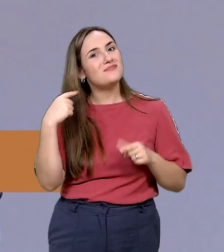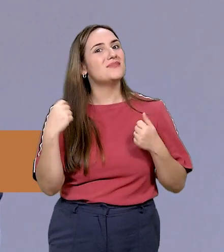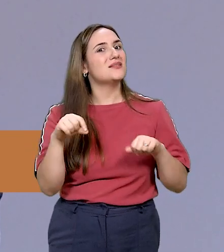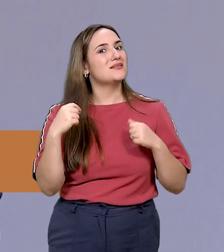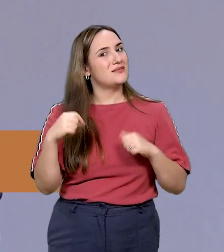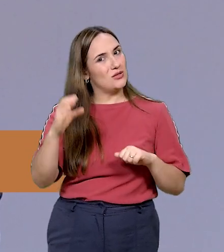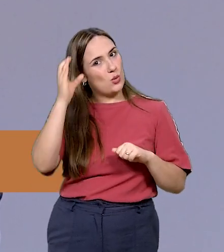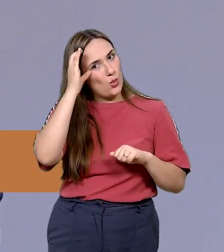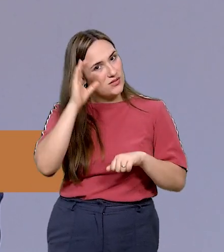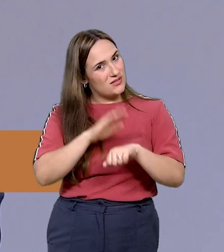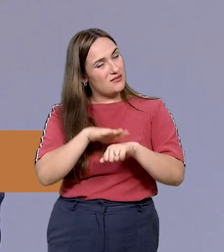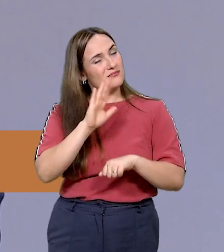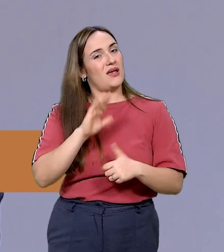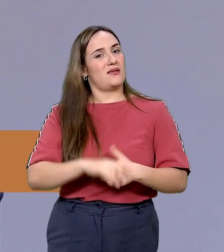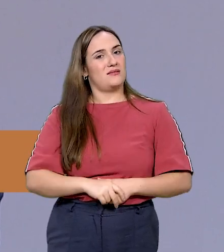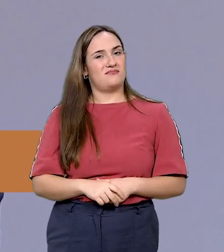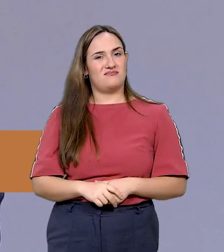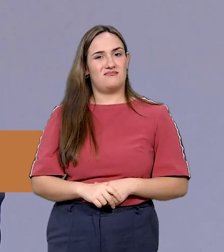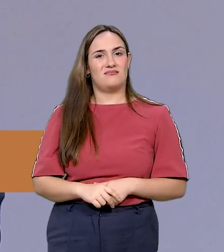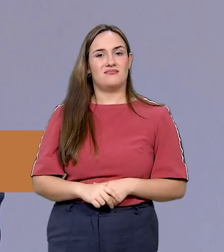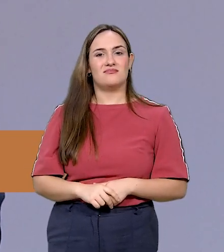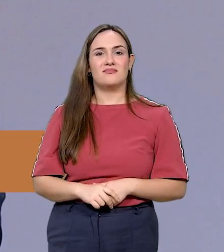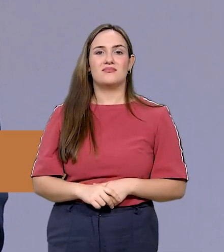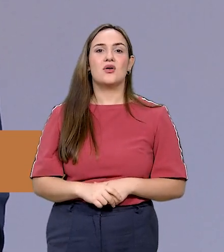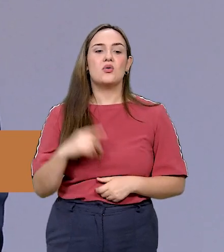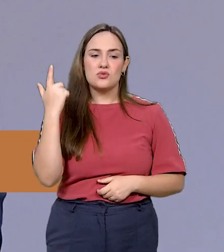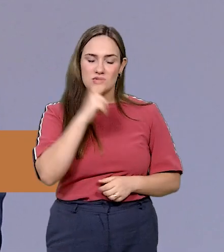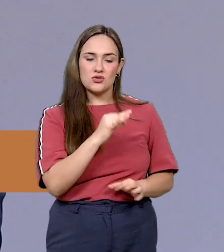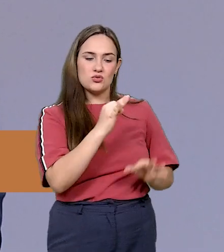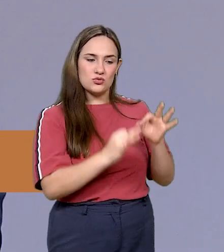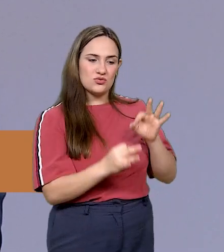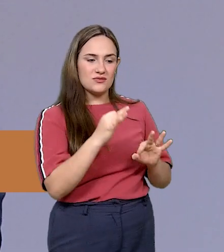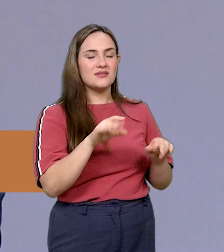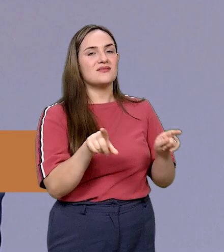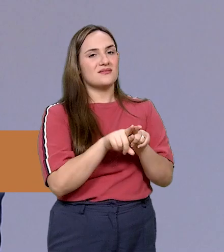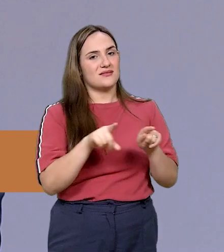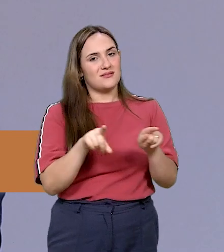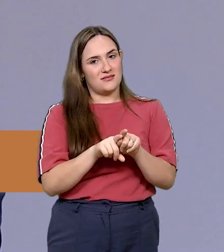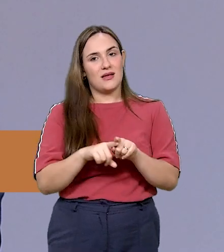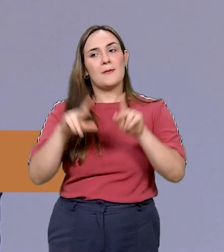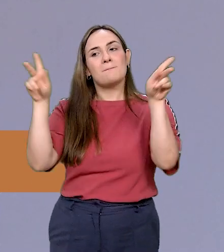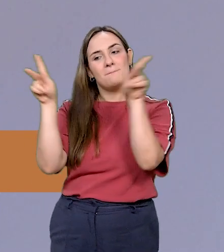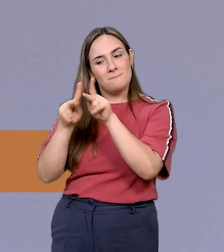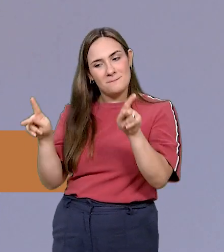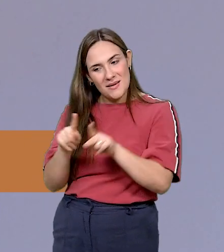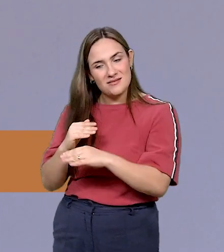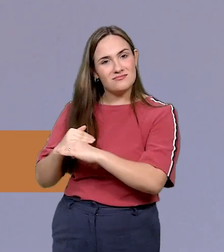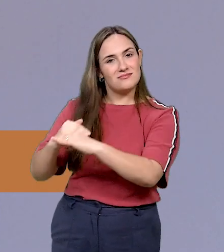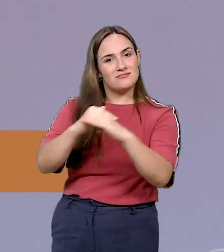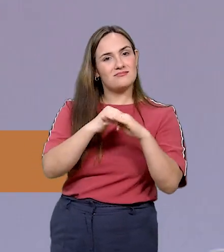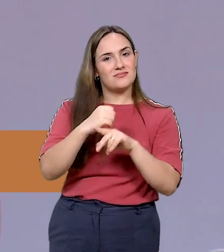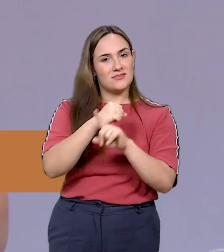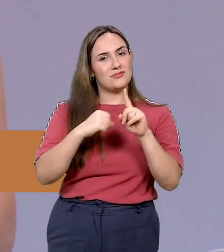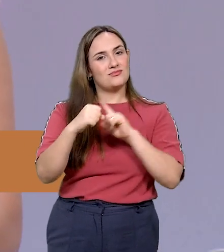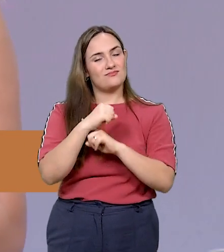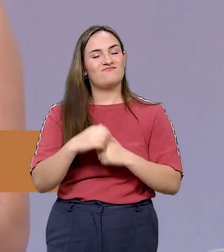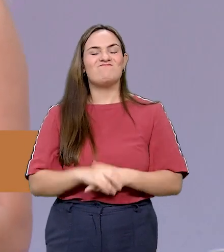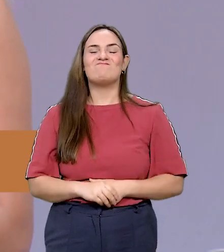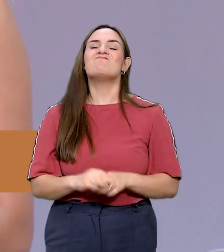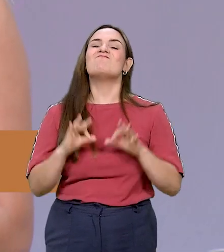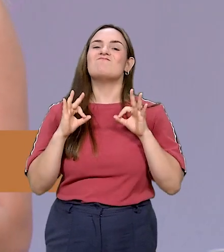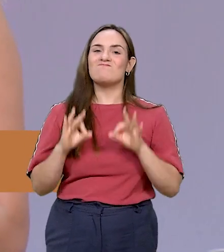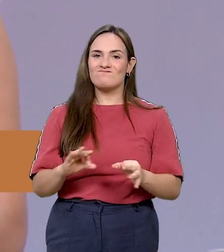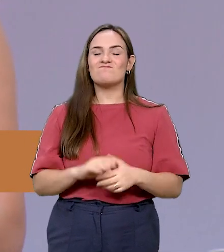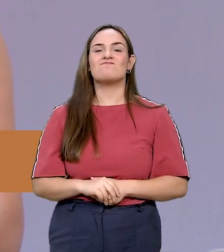que nós possamos promover não só a justiça, mas especialmente a pacificação social. É isso